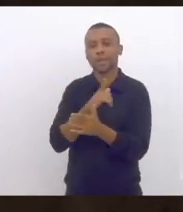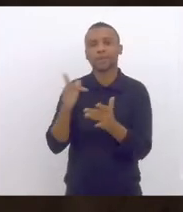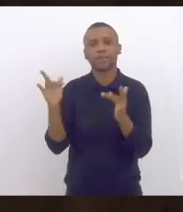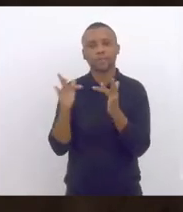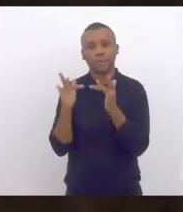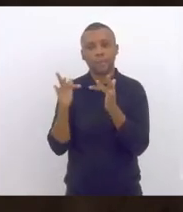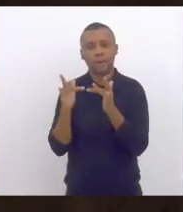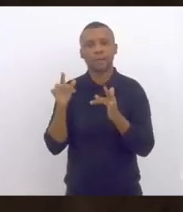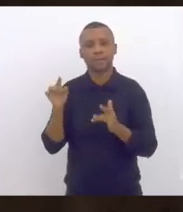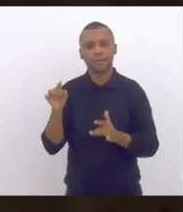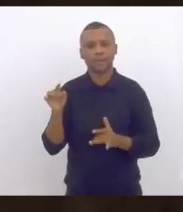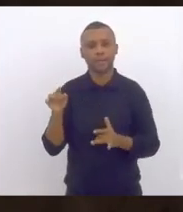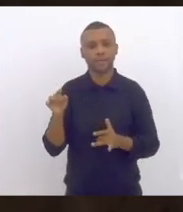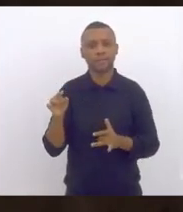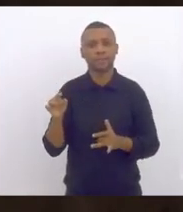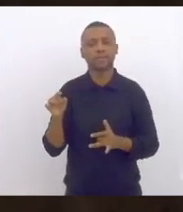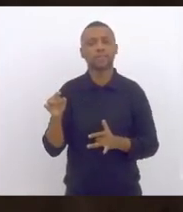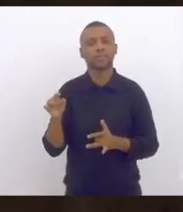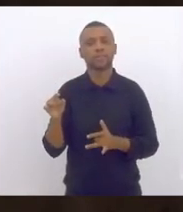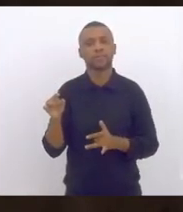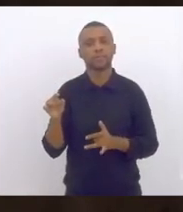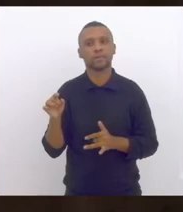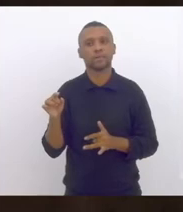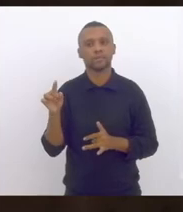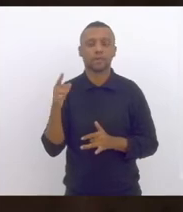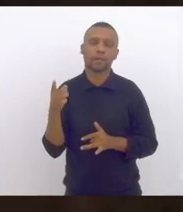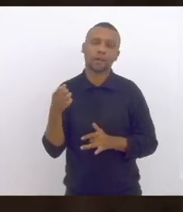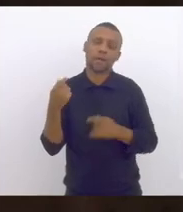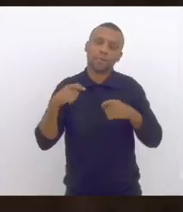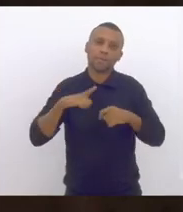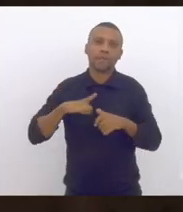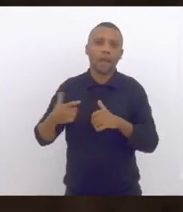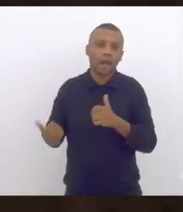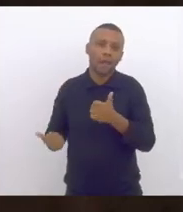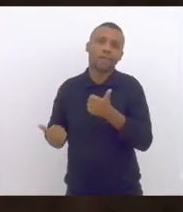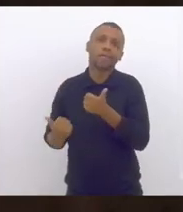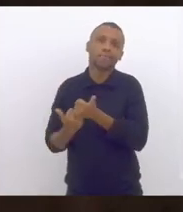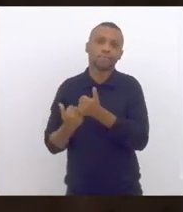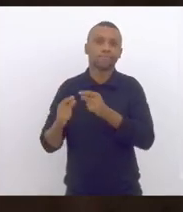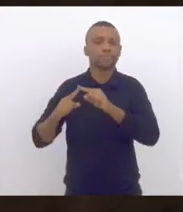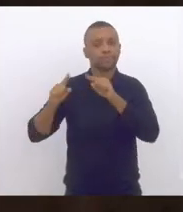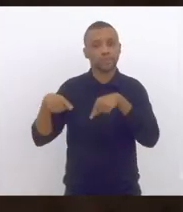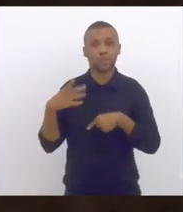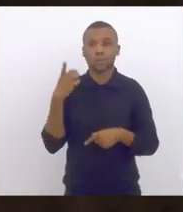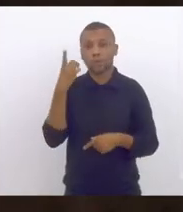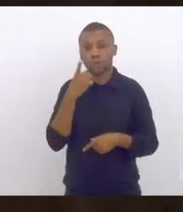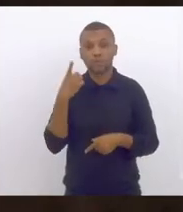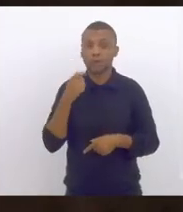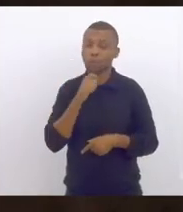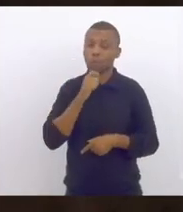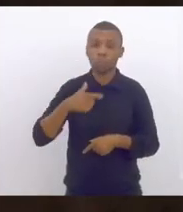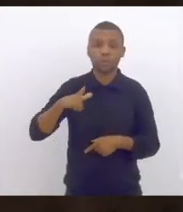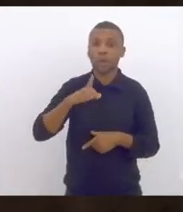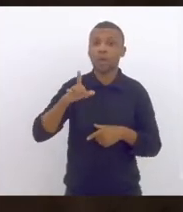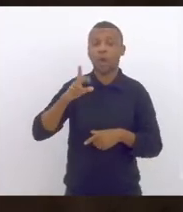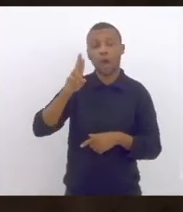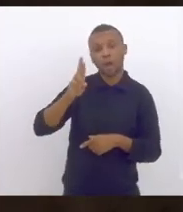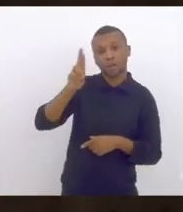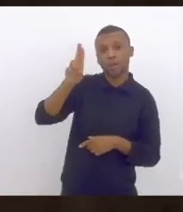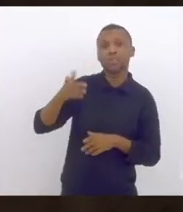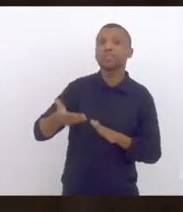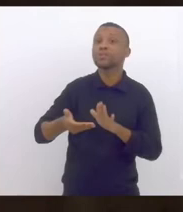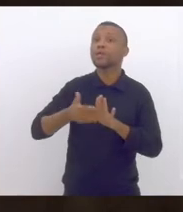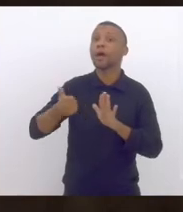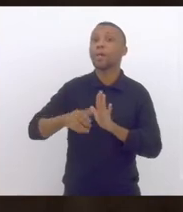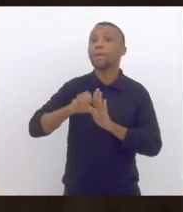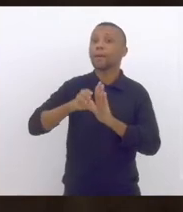Mink, nem a chefia da sua assessoria. E eu, como deputado, não tenho autoridade de retirar